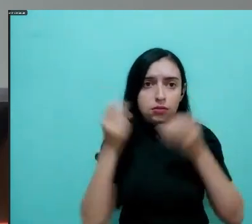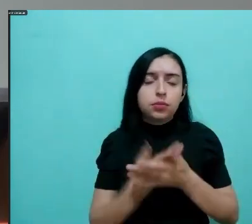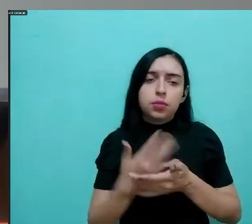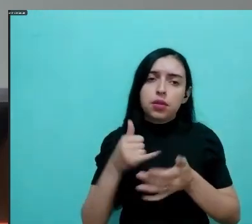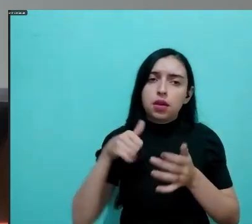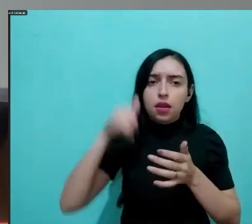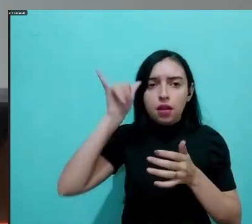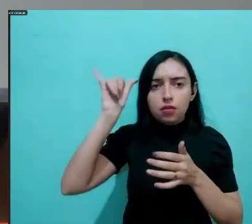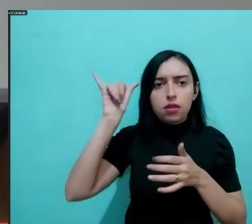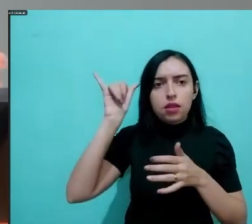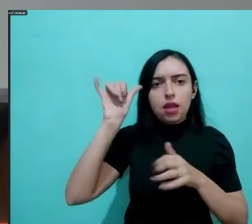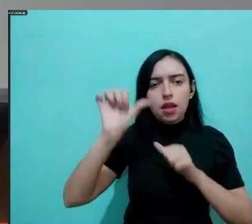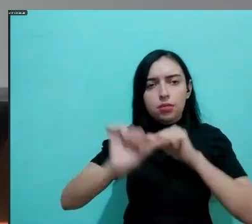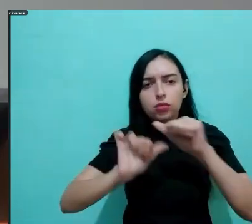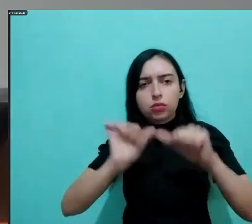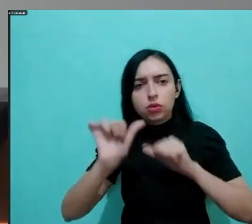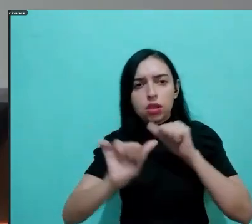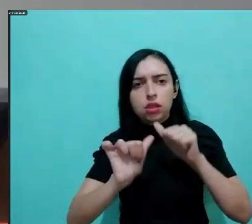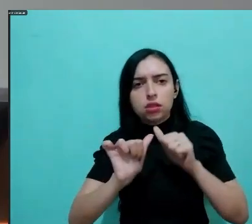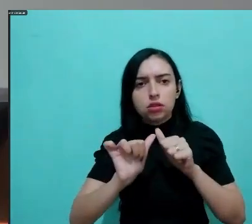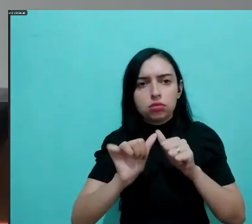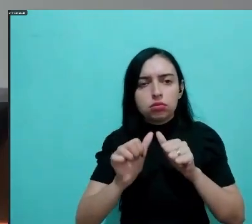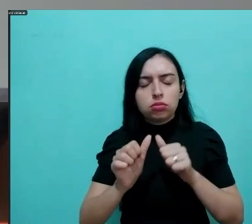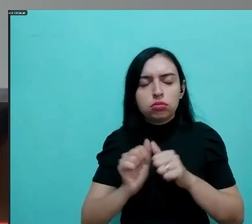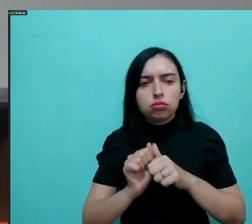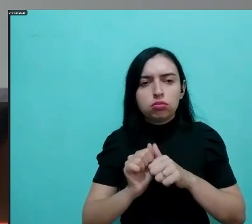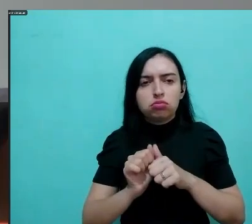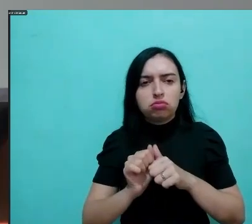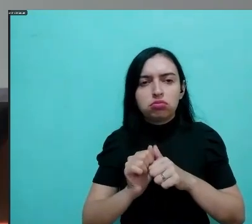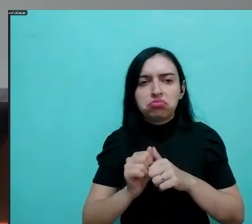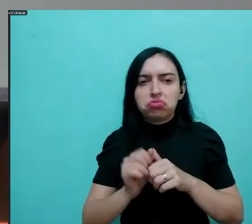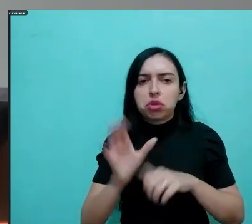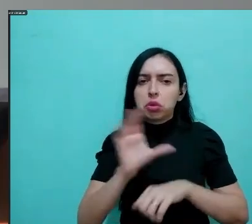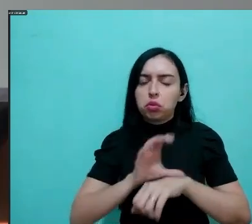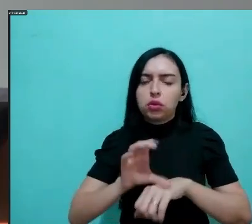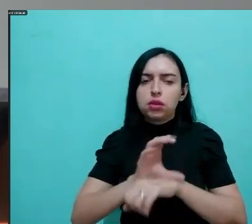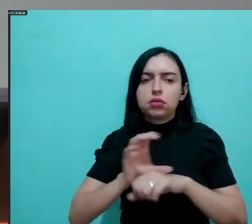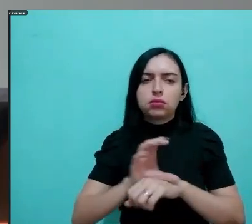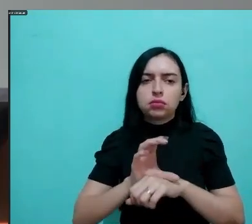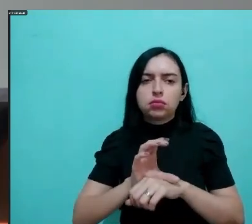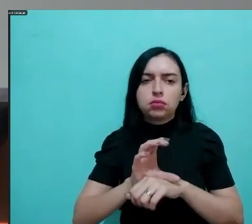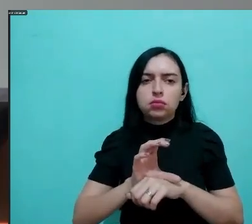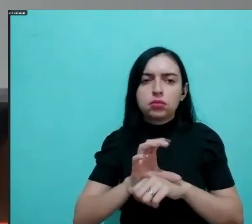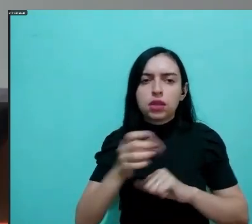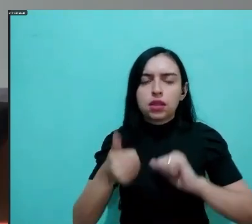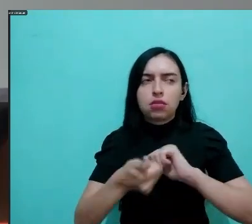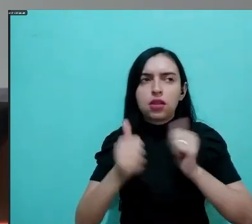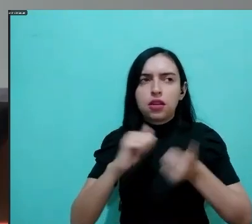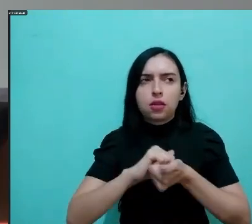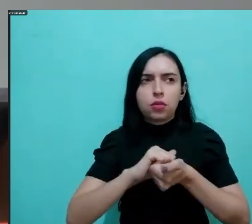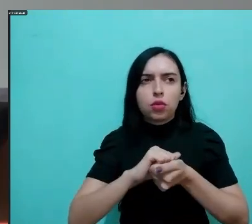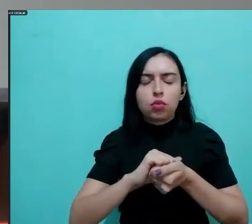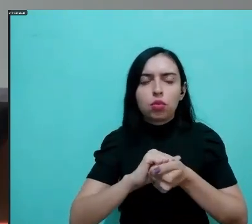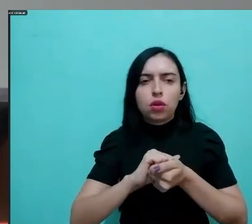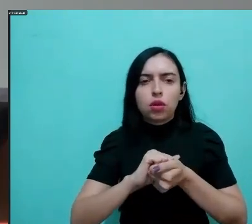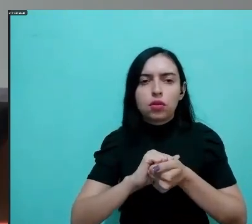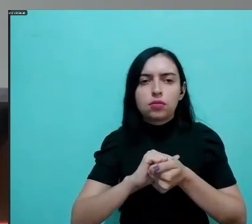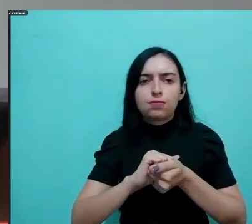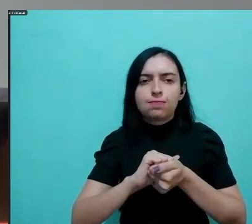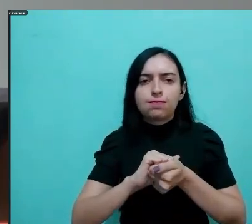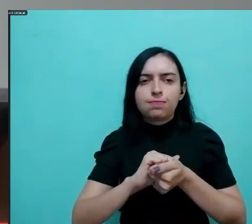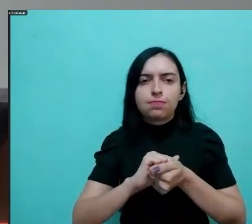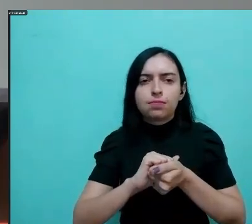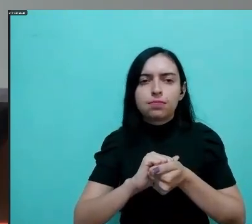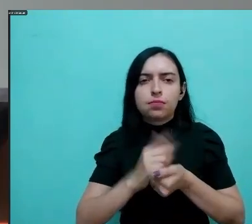la solidificación de una gestalt constitucional se convierta en una forma letal, me parece,